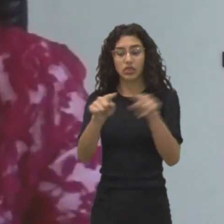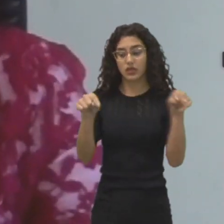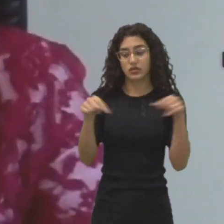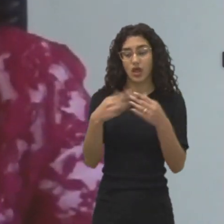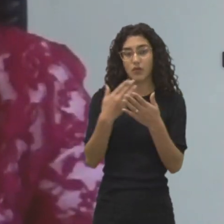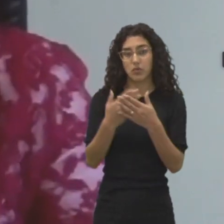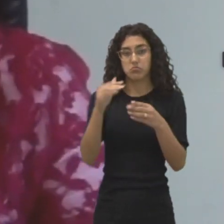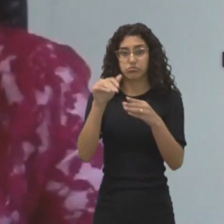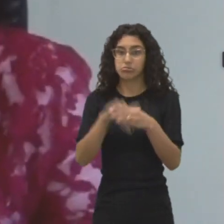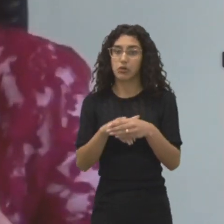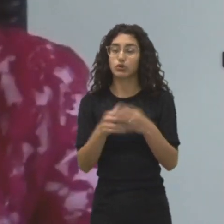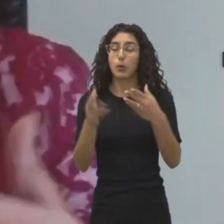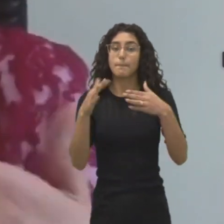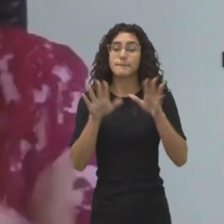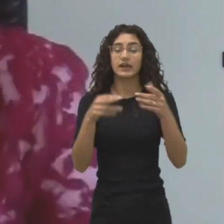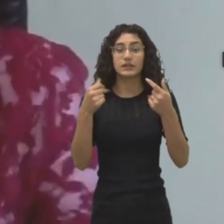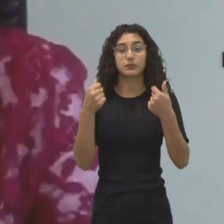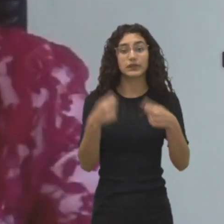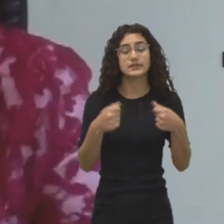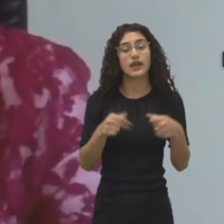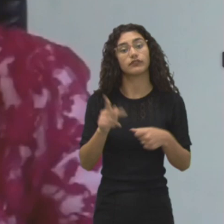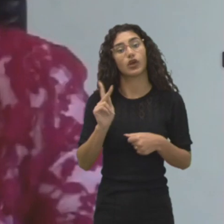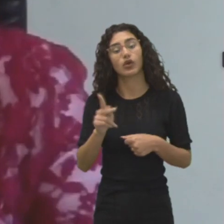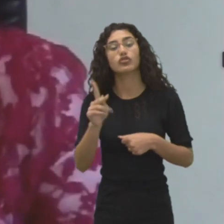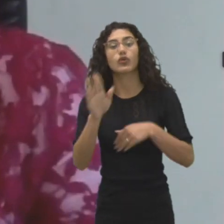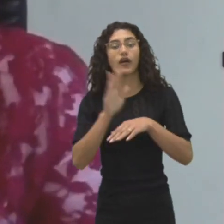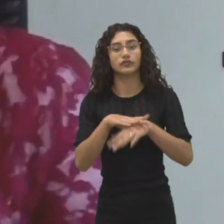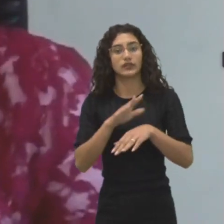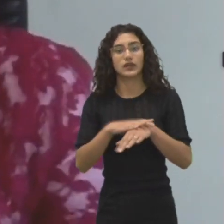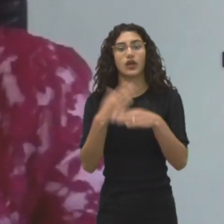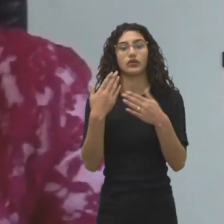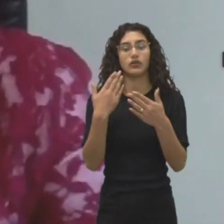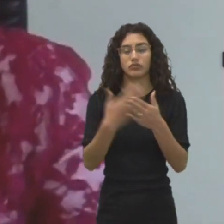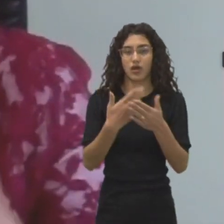aula, mas ele precisava continuar o seu conteúdo,